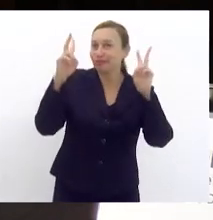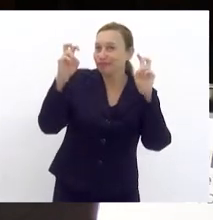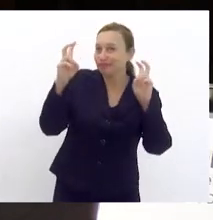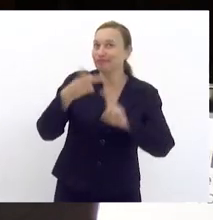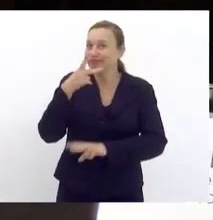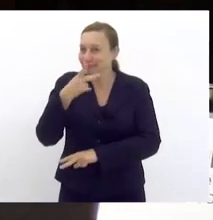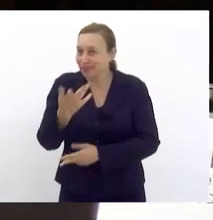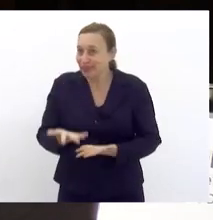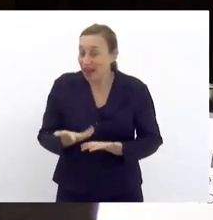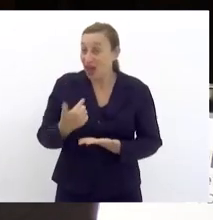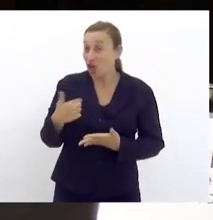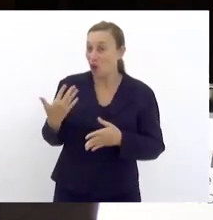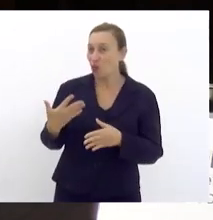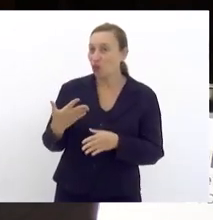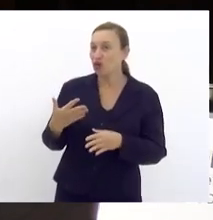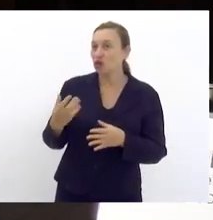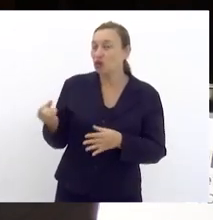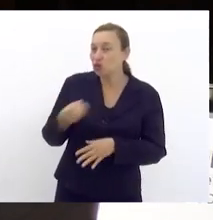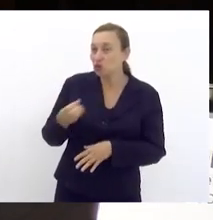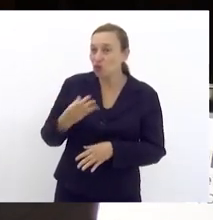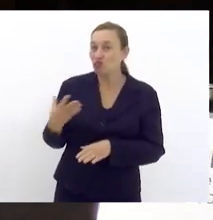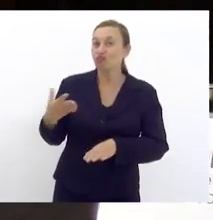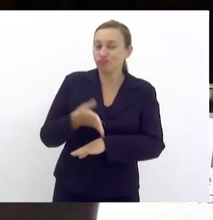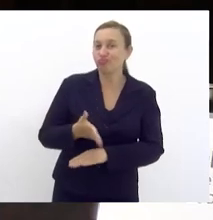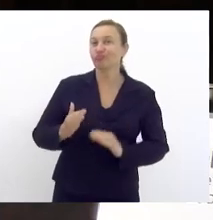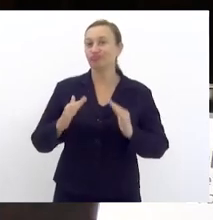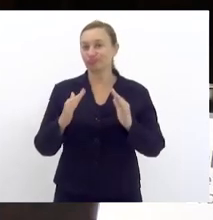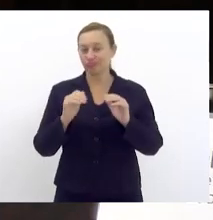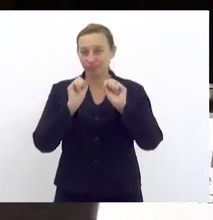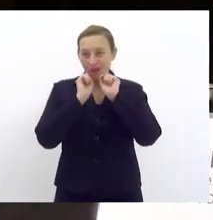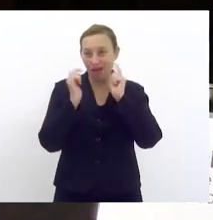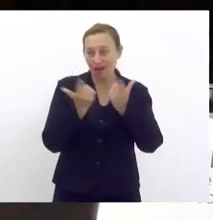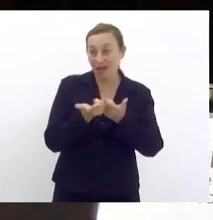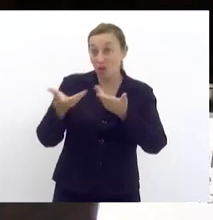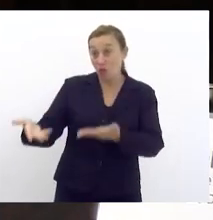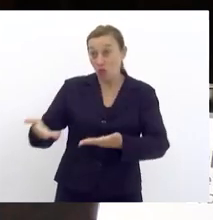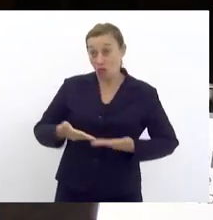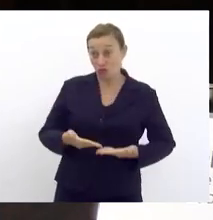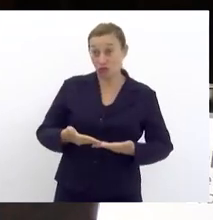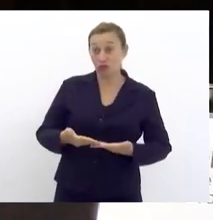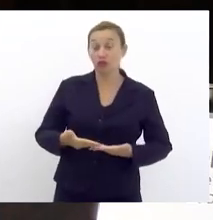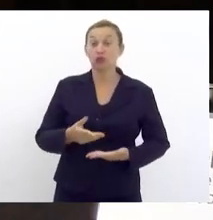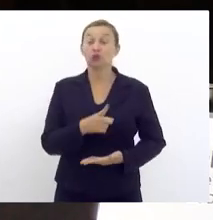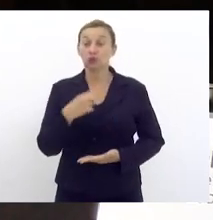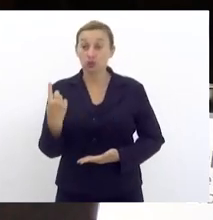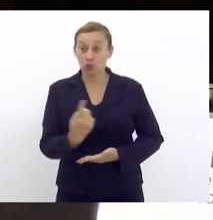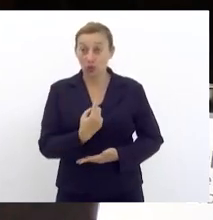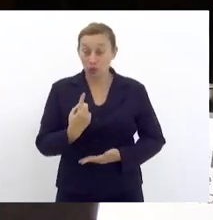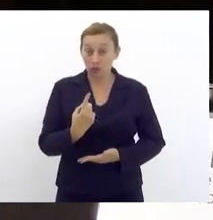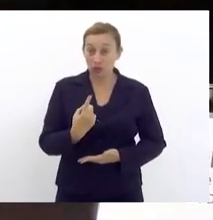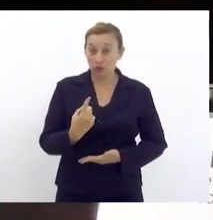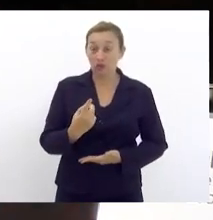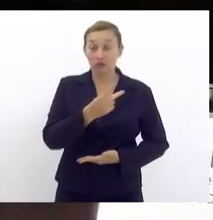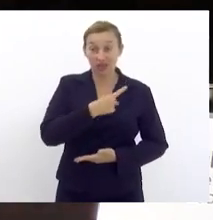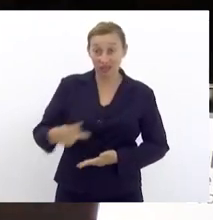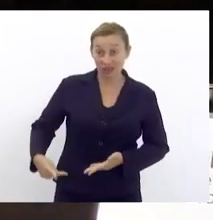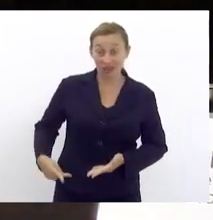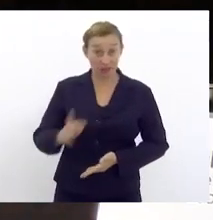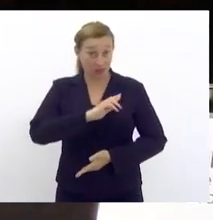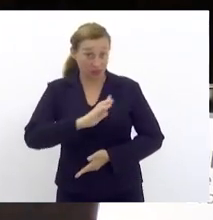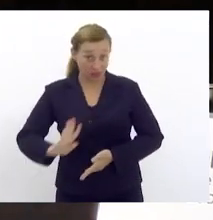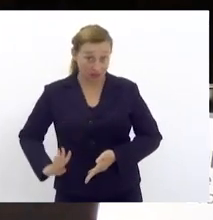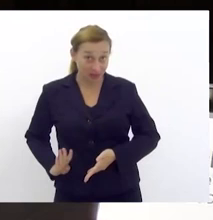Eu, recém-chegado aqui à casa, a convite do nosso presidente, Rodrigo Bacelar, do meu